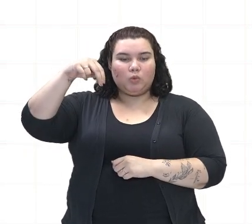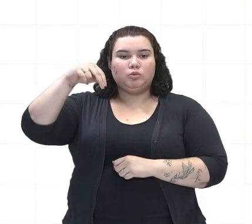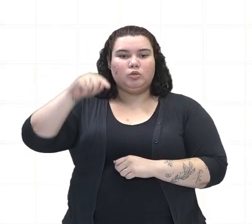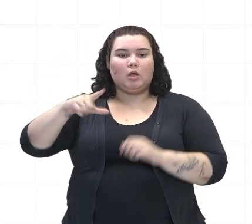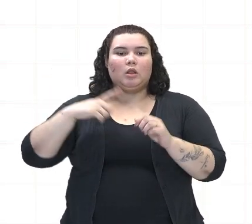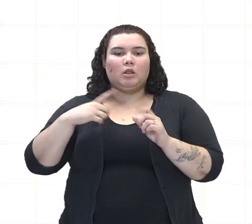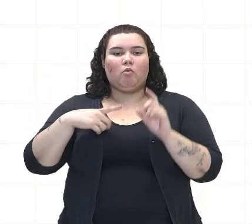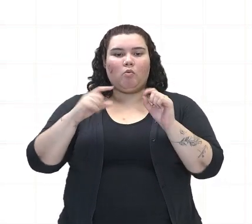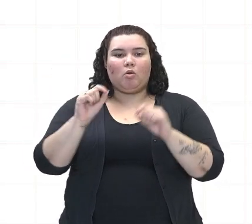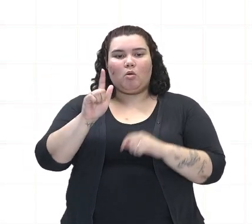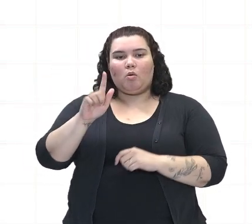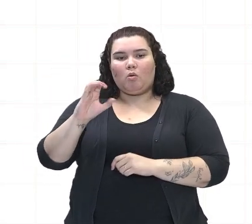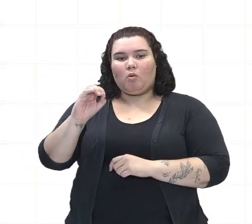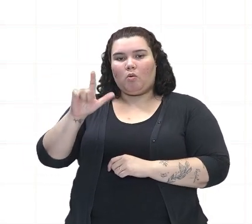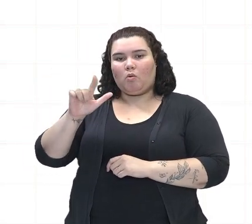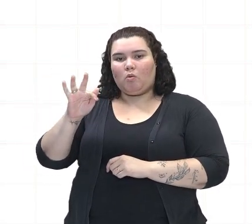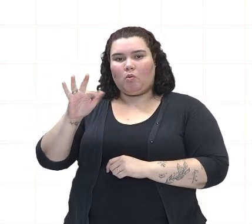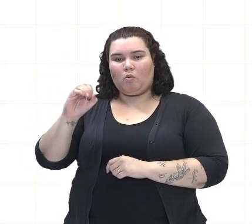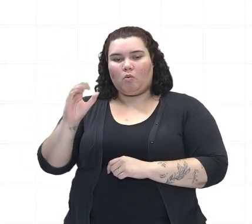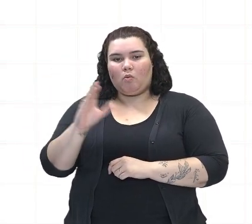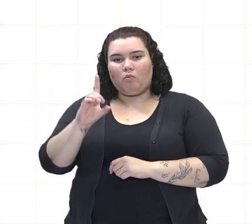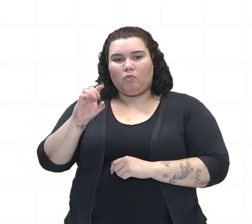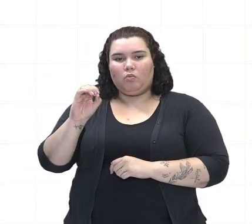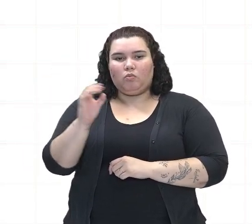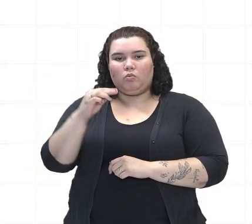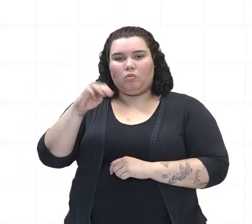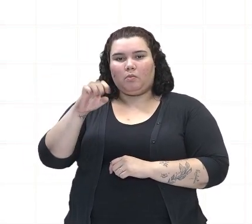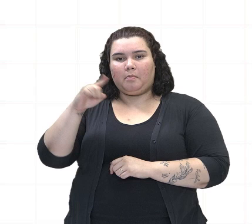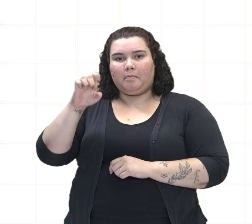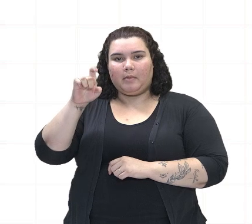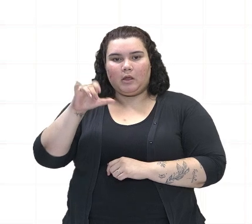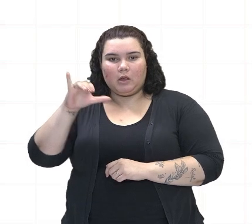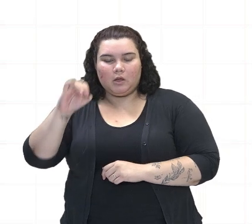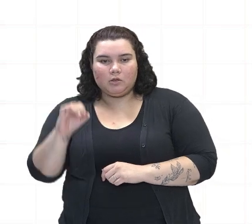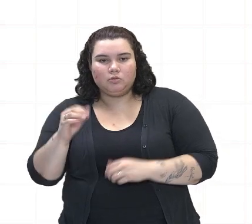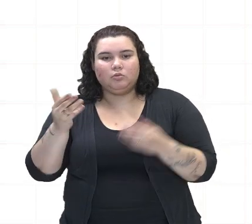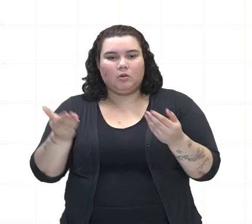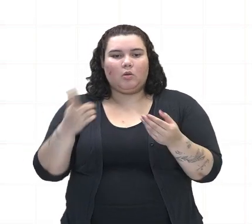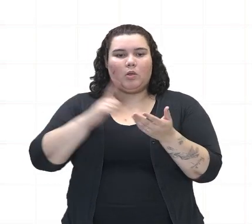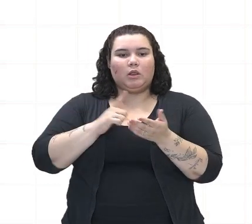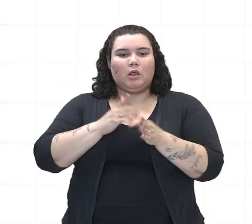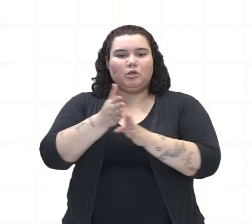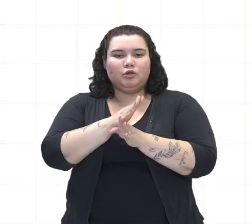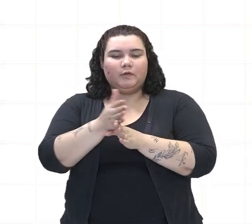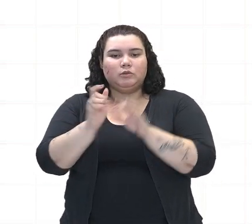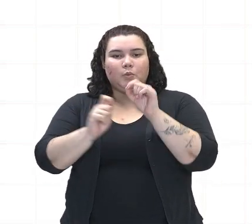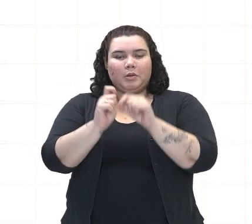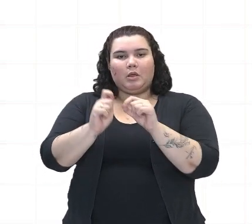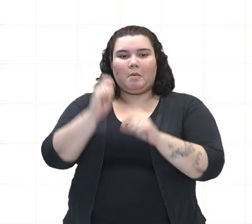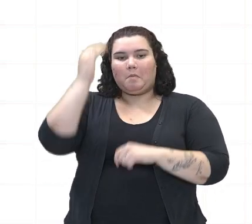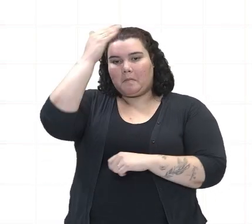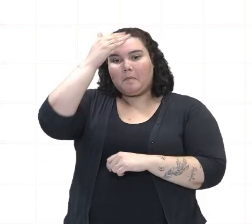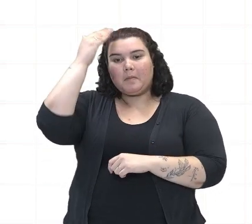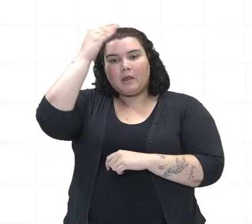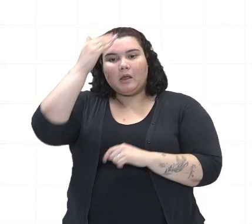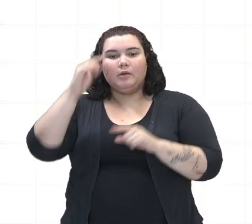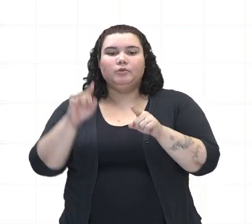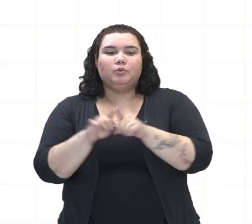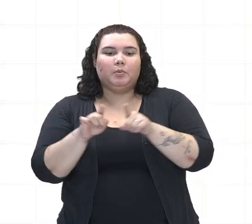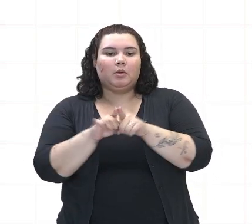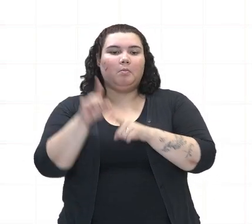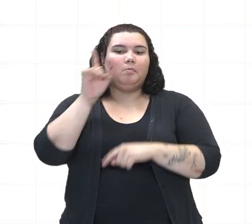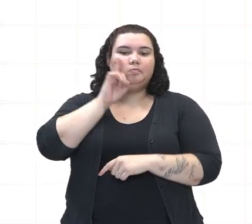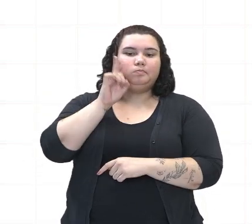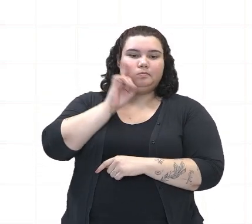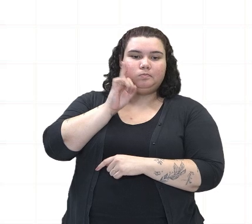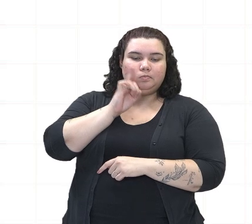do México, né? A gente tem a área onde fica os Estados Unidos e o México, né? América do Norte, e a gente tem ali todas essas conexões. Ao